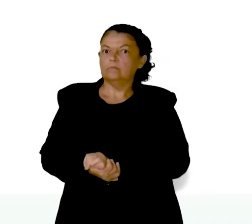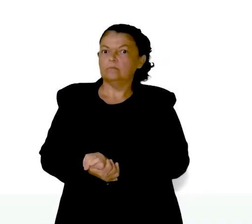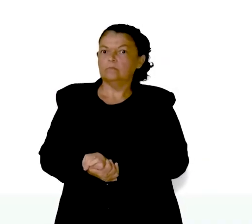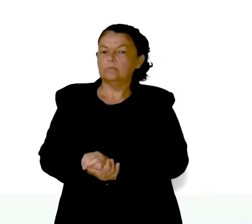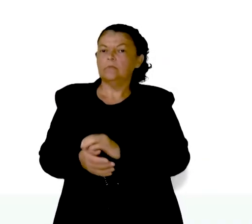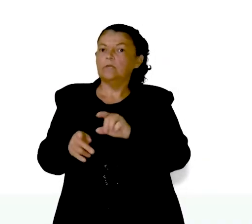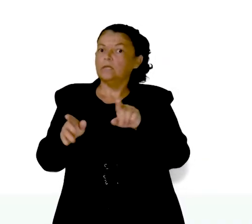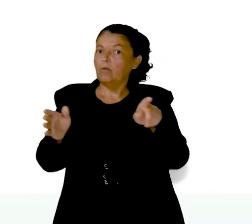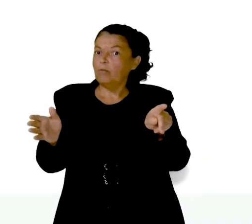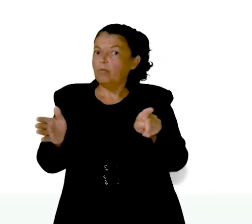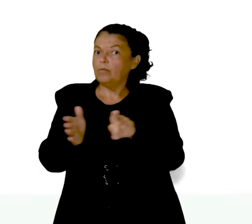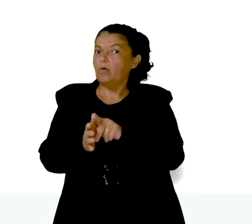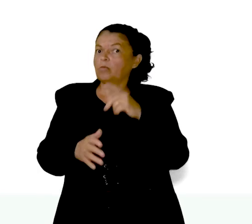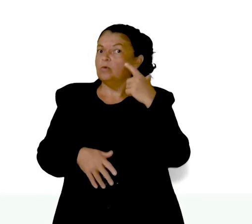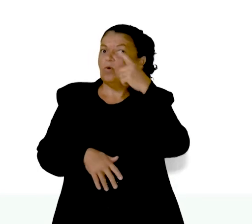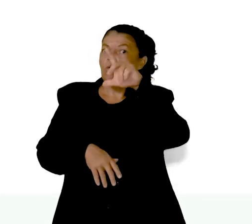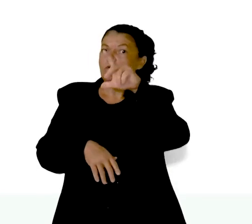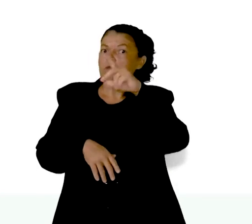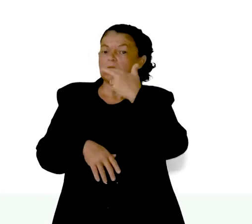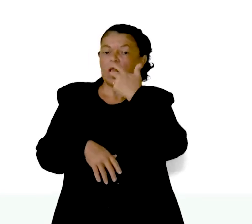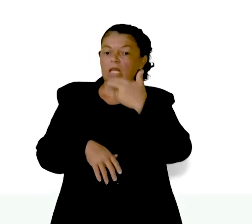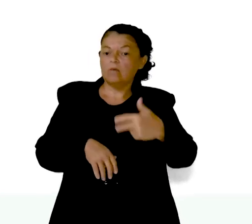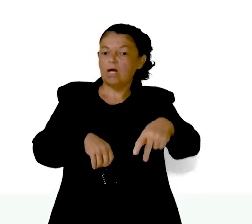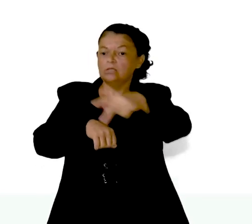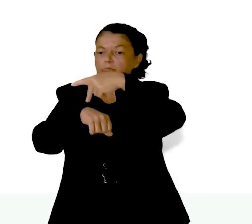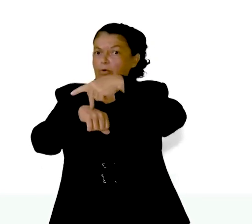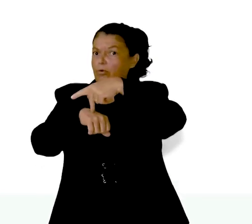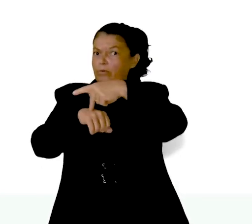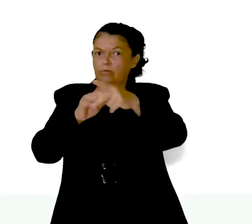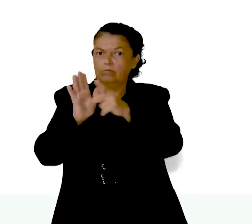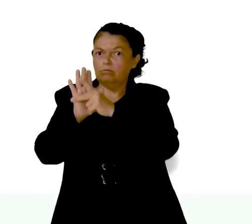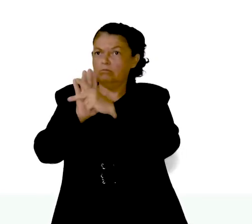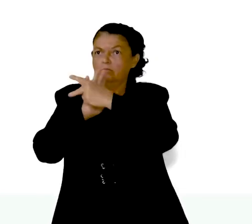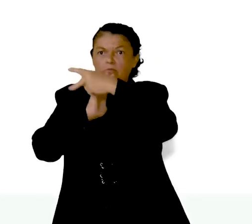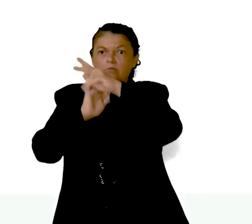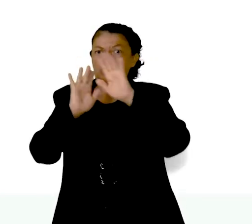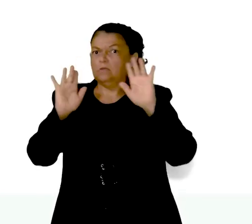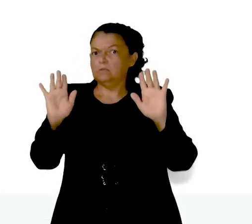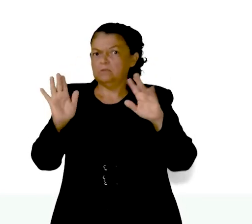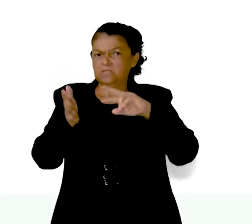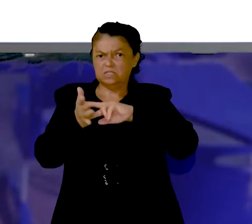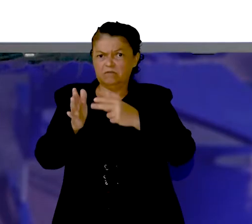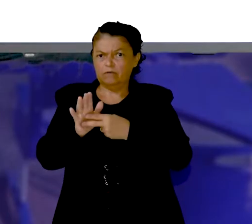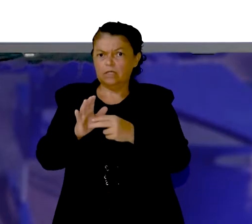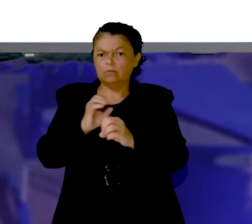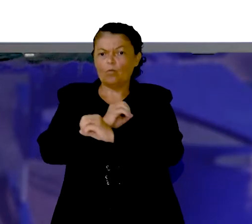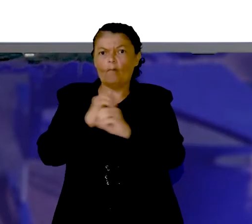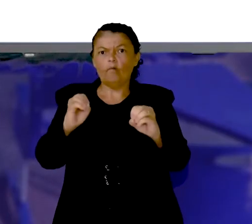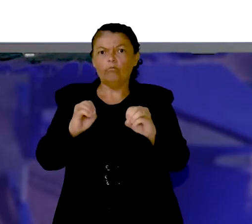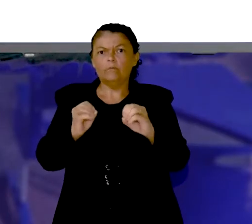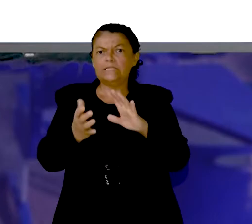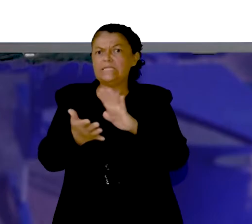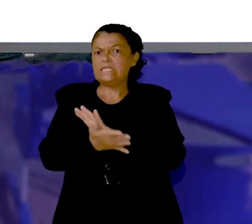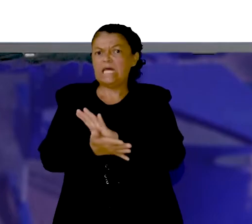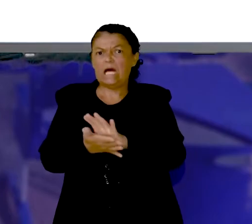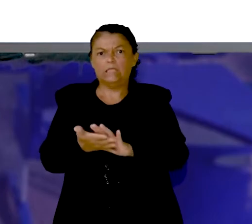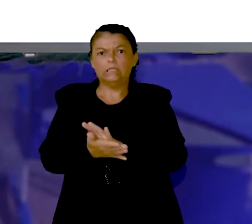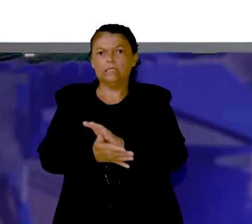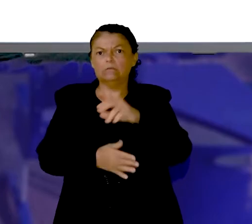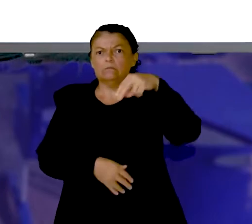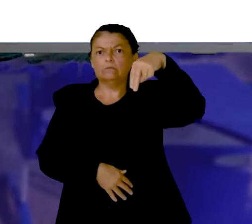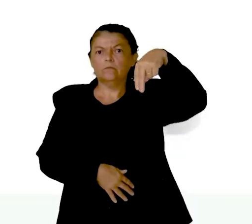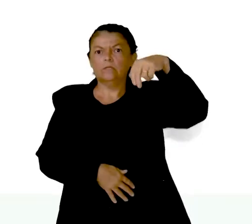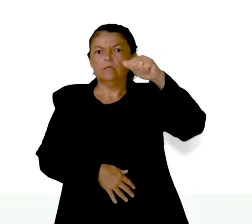do latim nihil, que por sua vez significa nada. Então, sendo